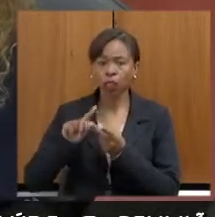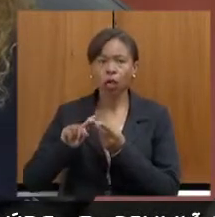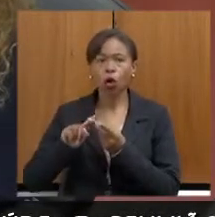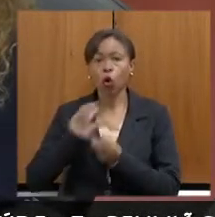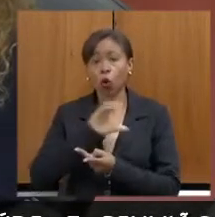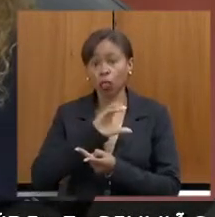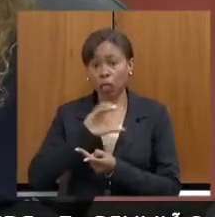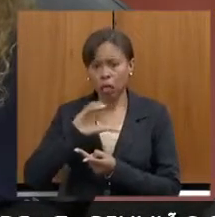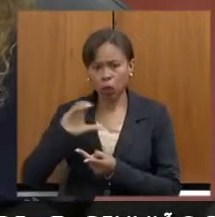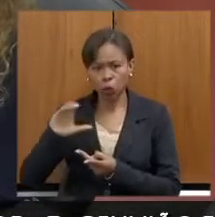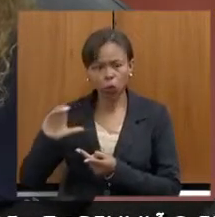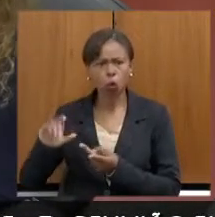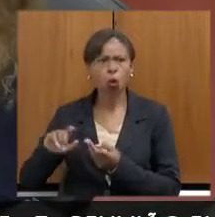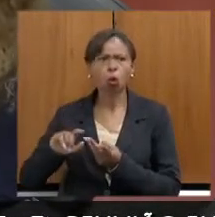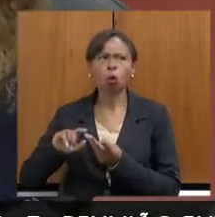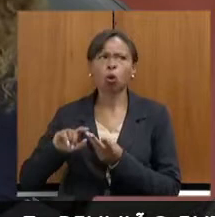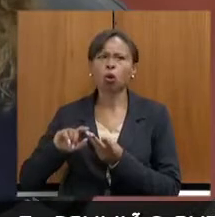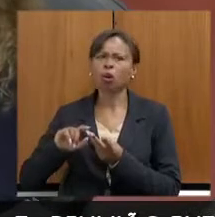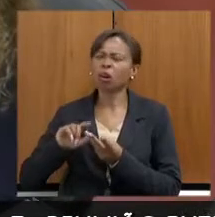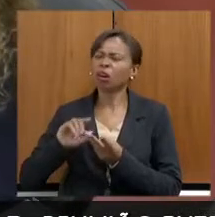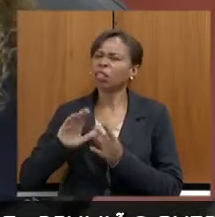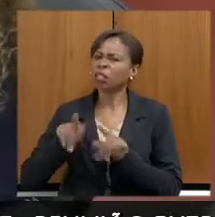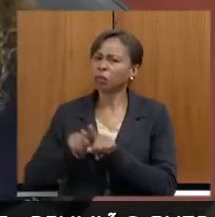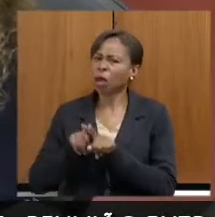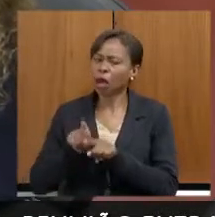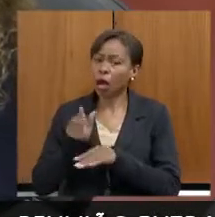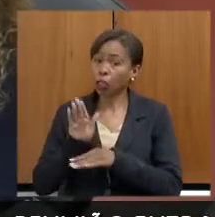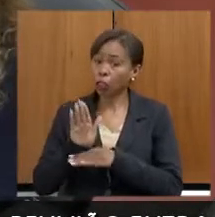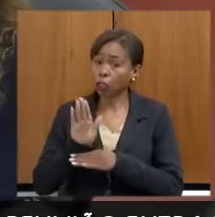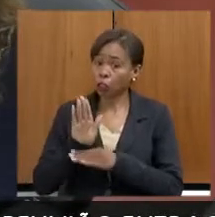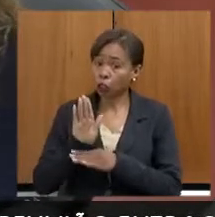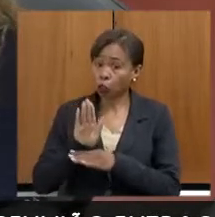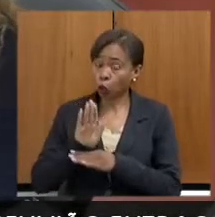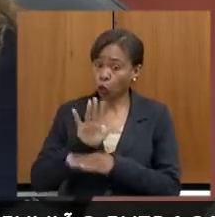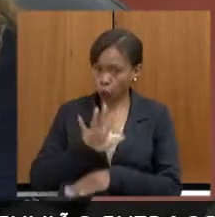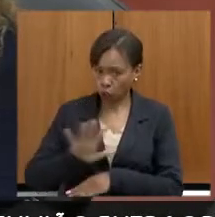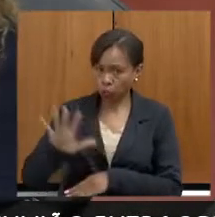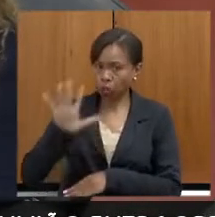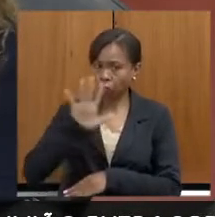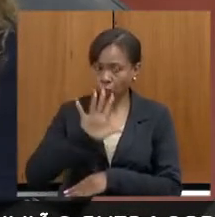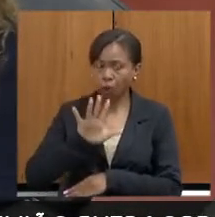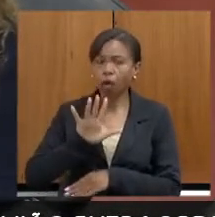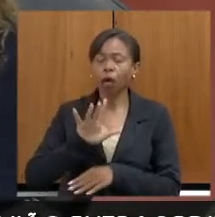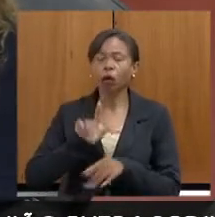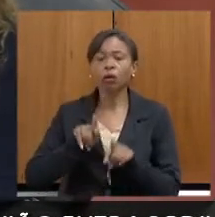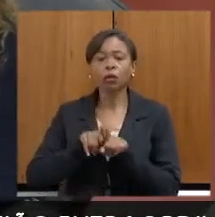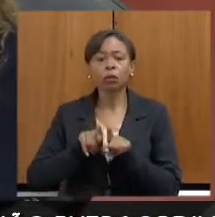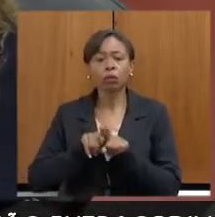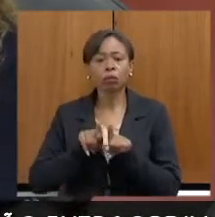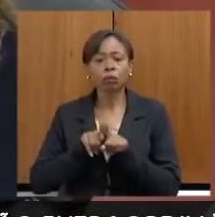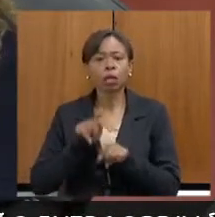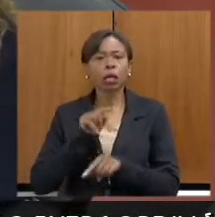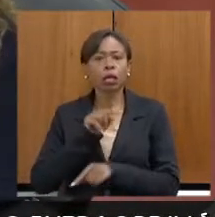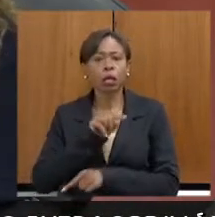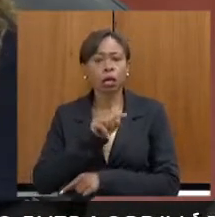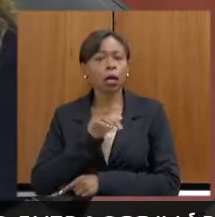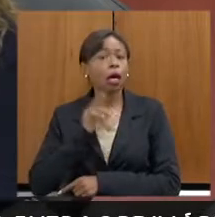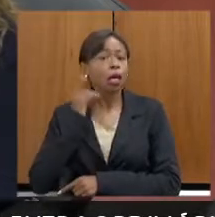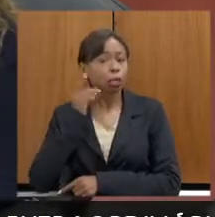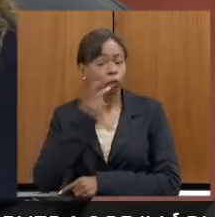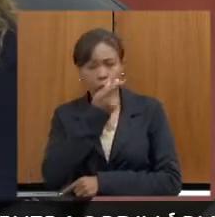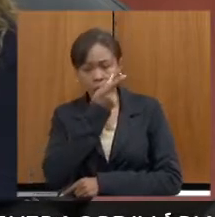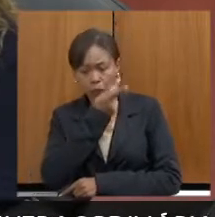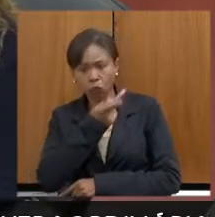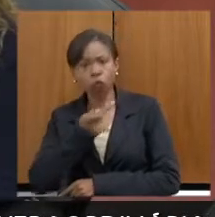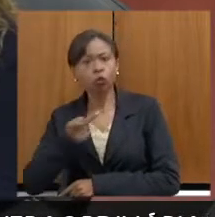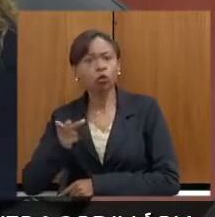assessor diretoria diretor geral quando eu tive o prazer também de ficar Deputado a conhecê-la né ela nos ajudou